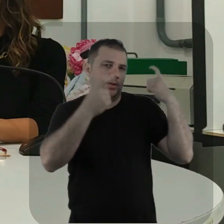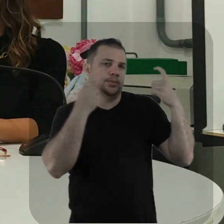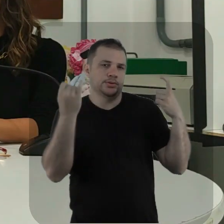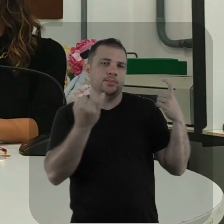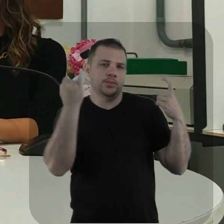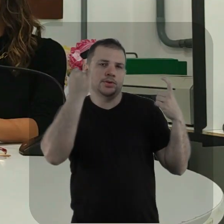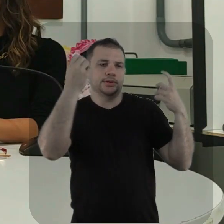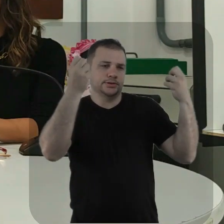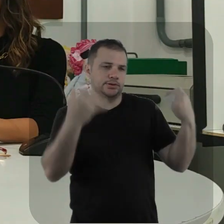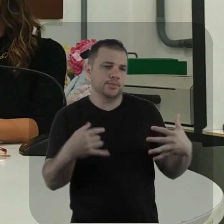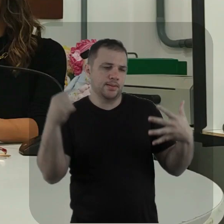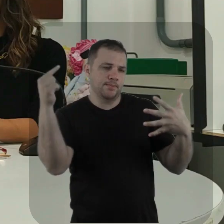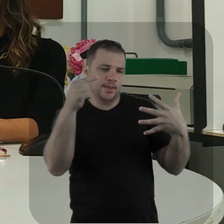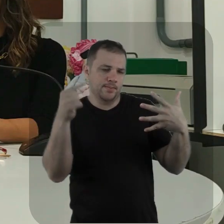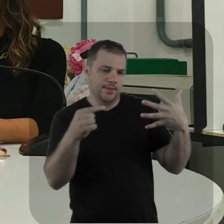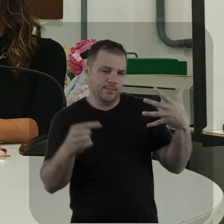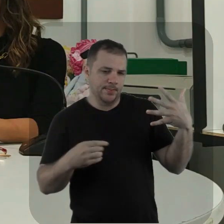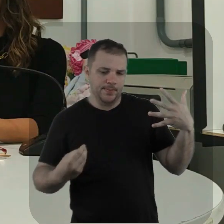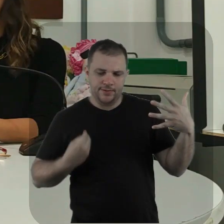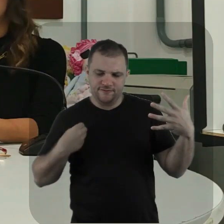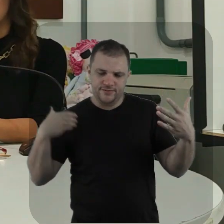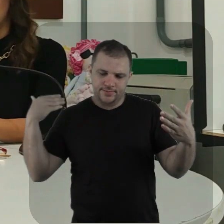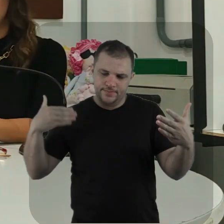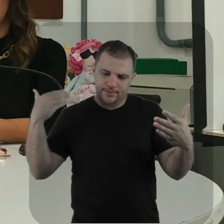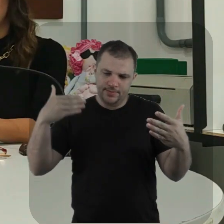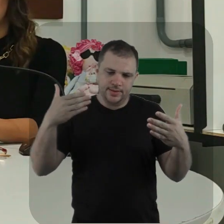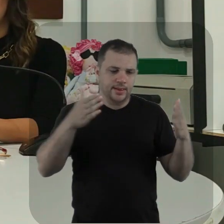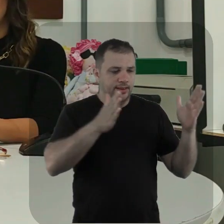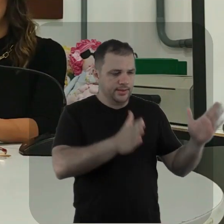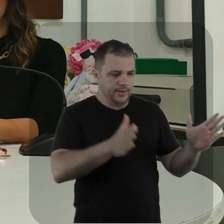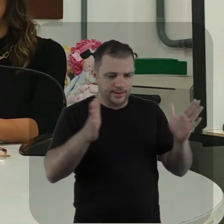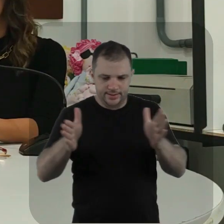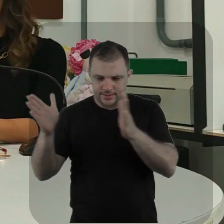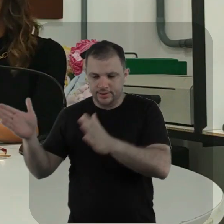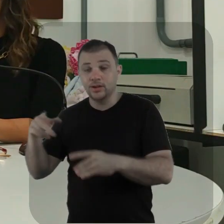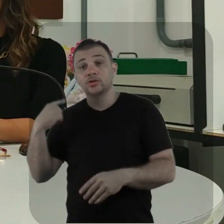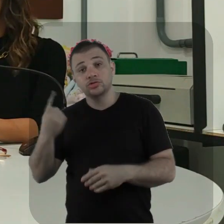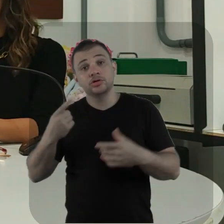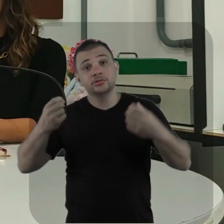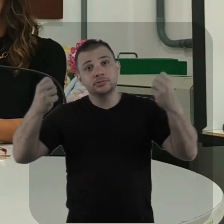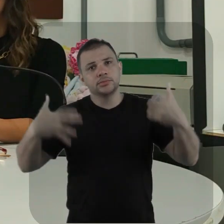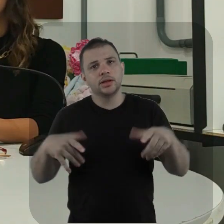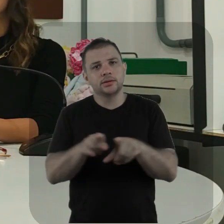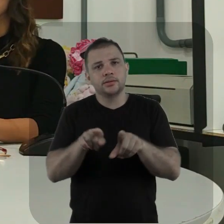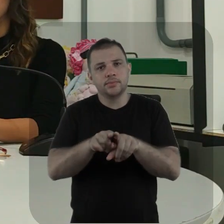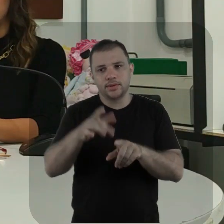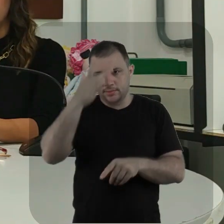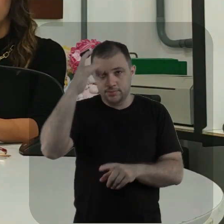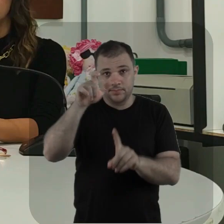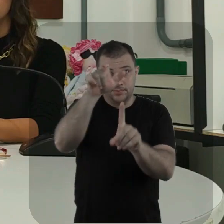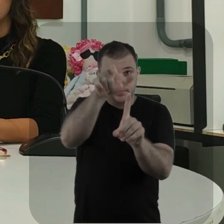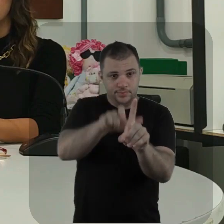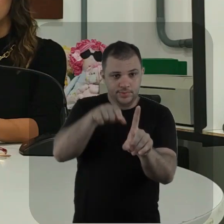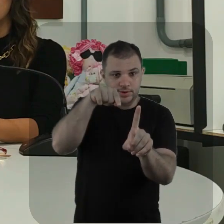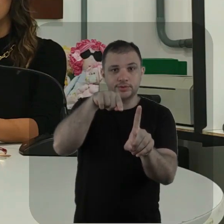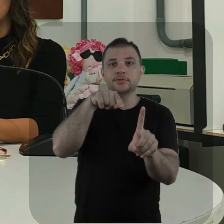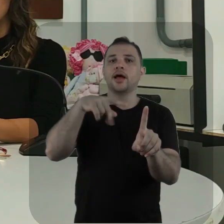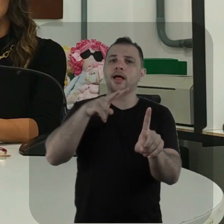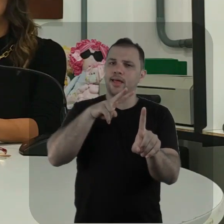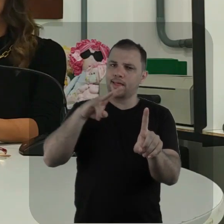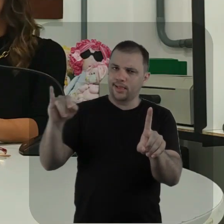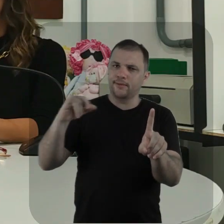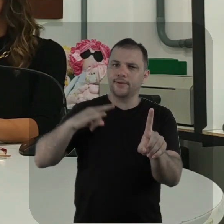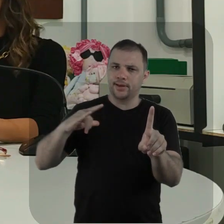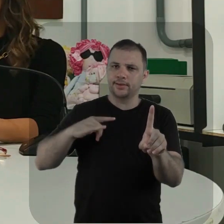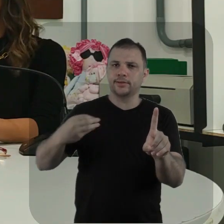preocupação importante também destacar cada uma dessas diferentes etapas, apesar de estarmos falando da pessoa como um todo, né? Estamos falando da pessoa e ela